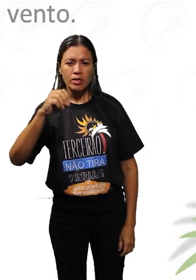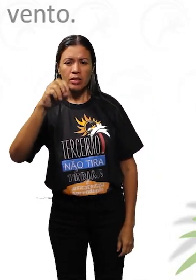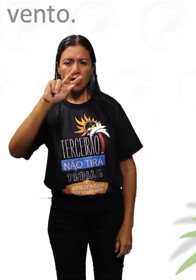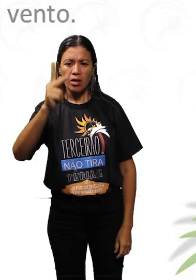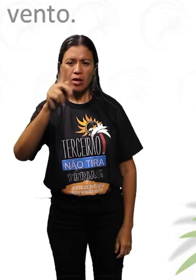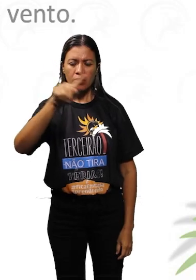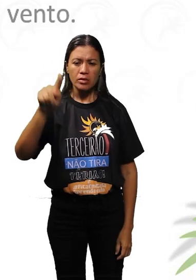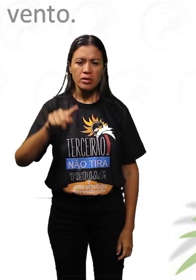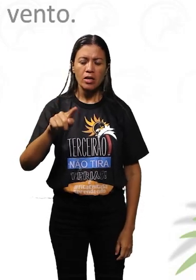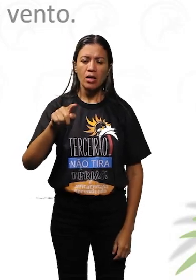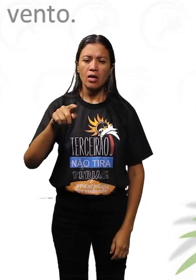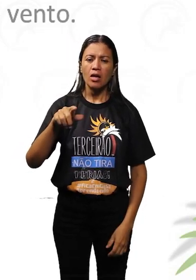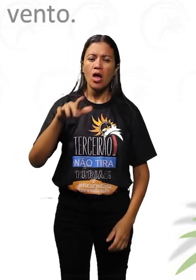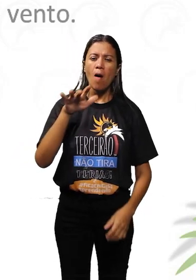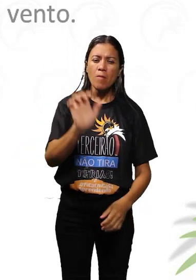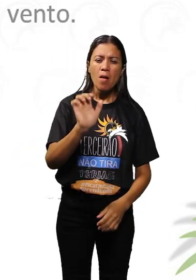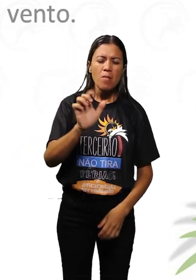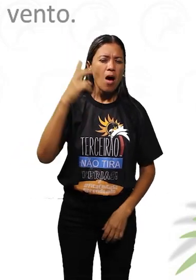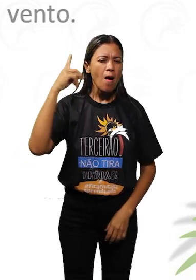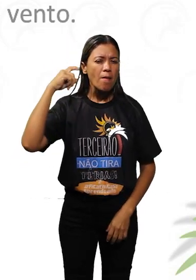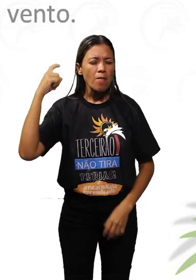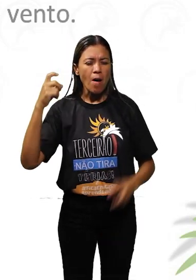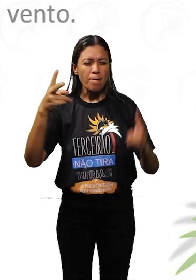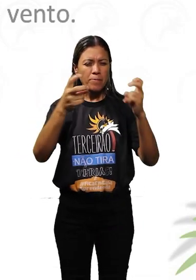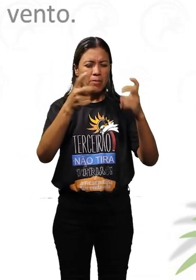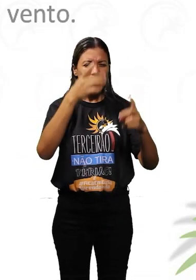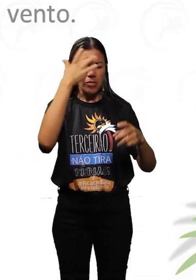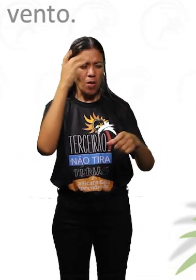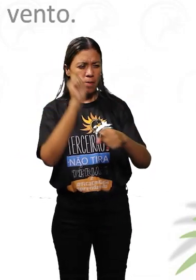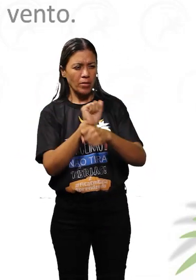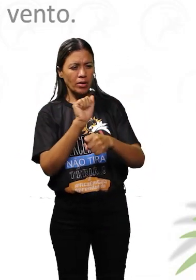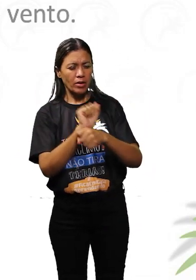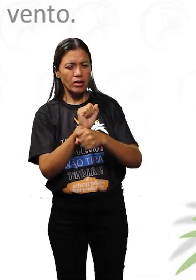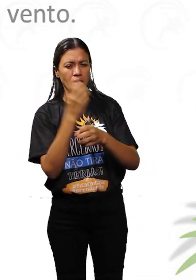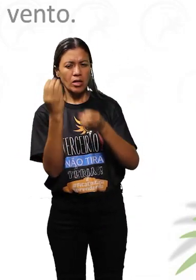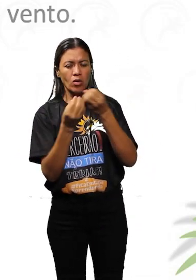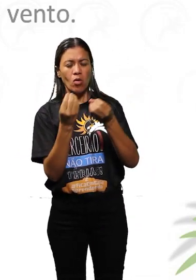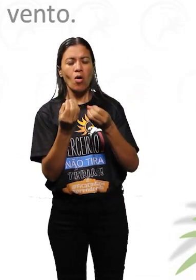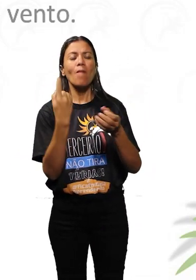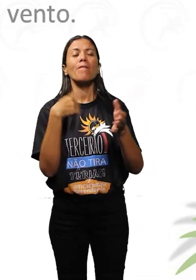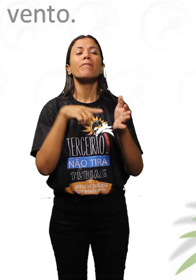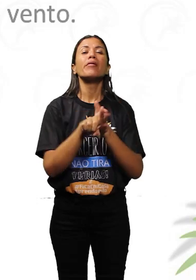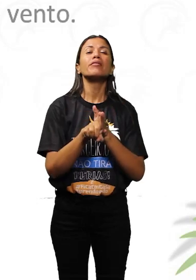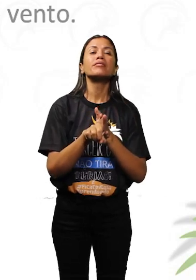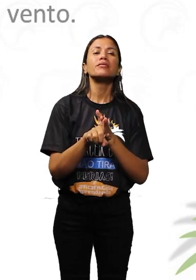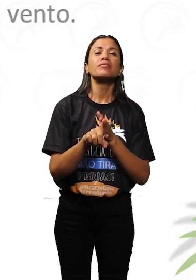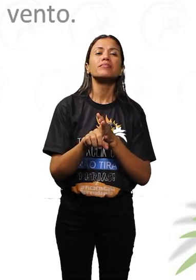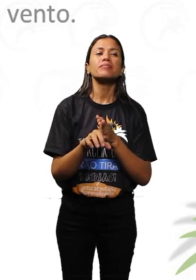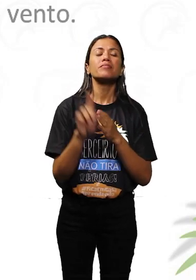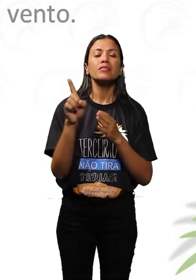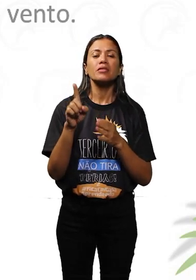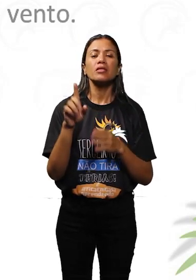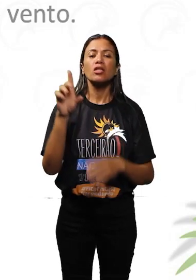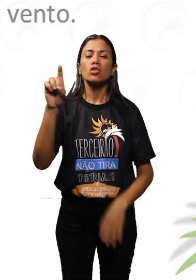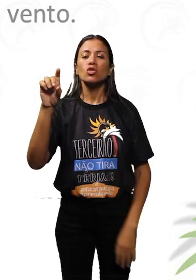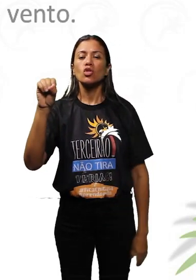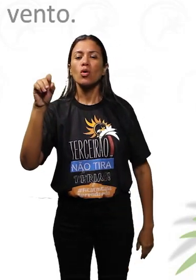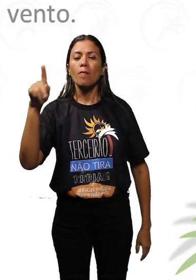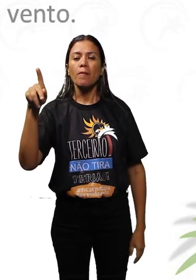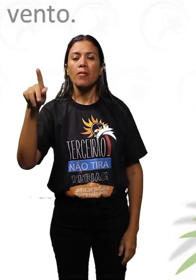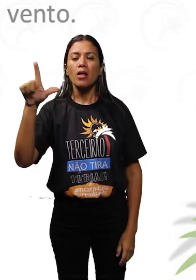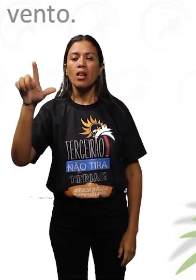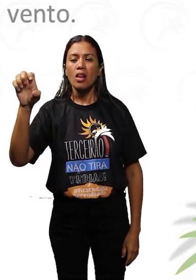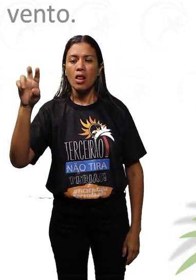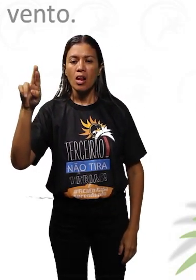Hz. A frequência do som da buzina percebida pela pessoa parada é de aproximadamente quanto? Um detalhe para vocês, efeito Doppler não está